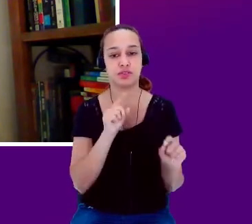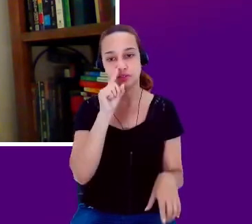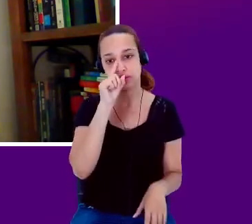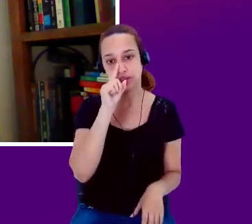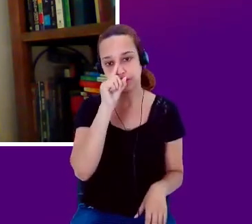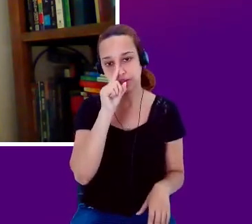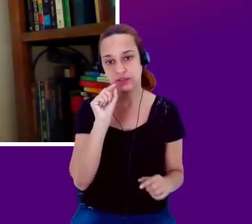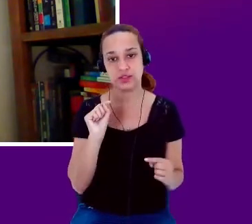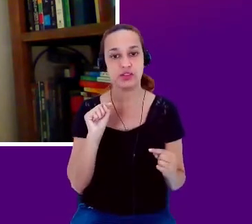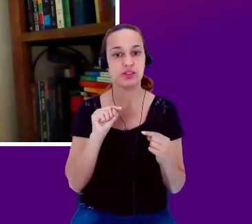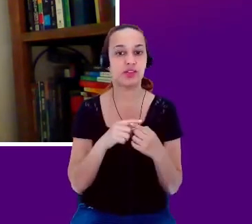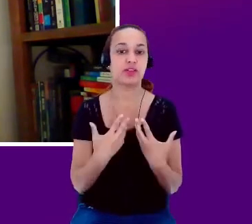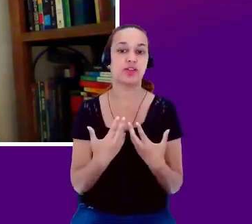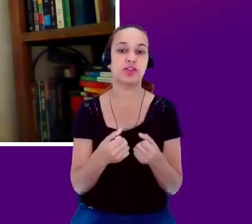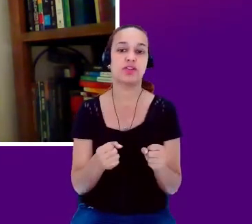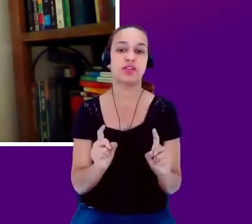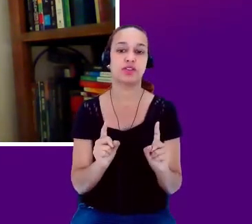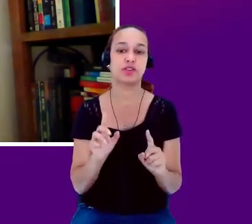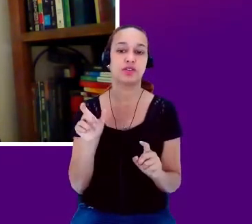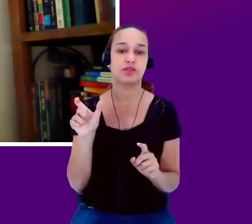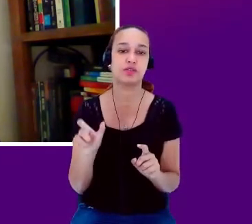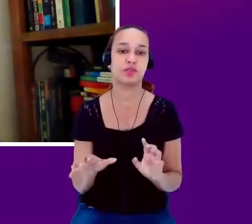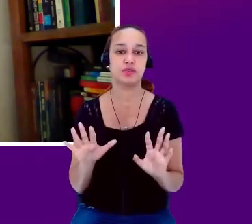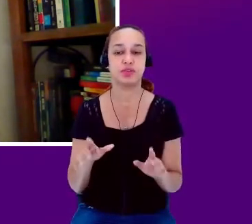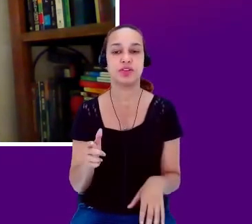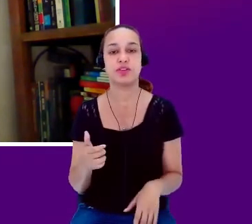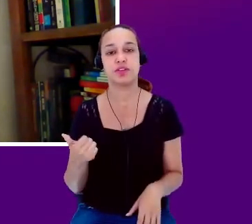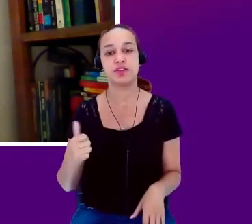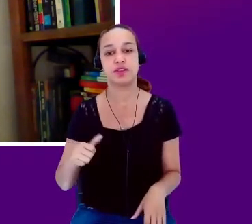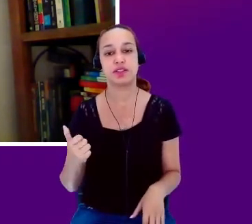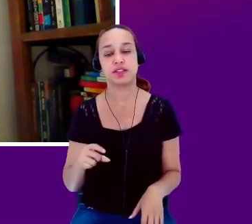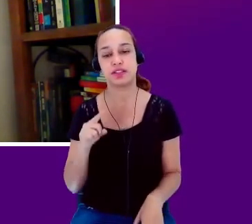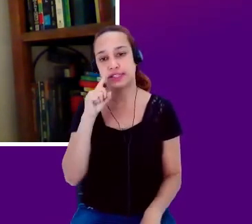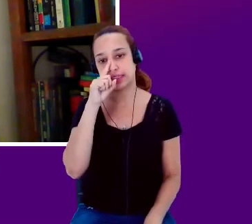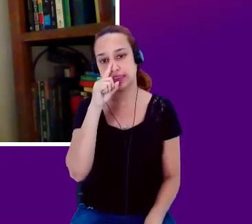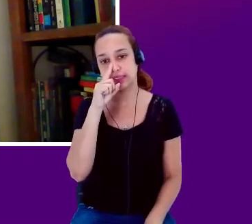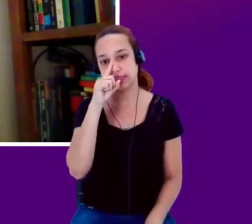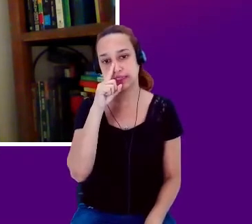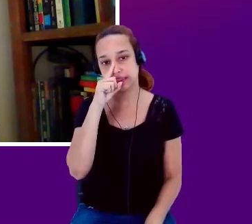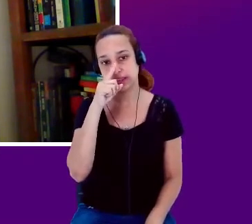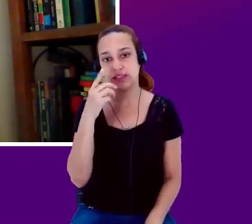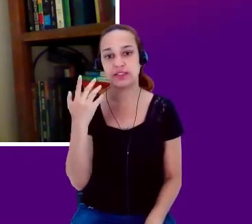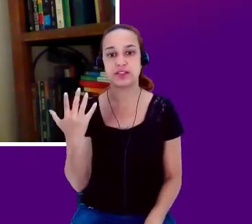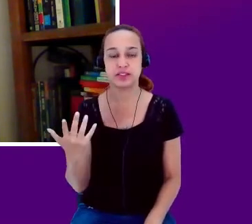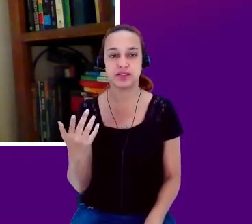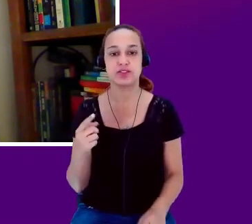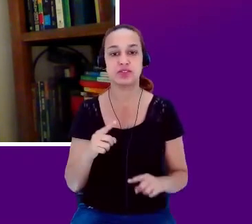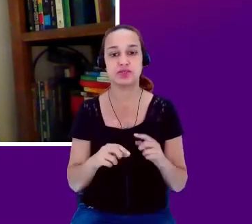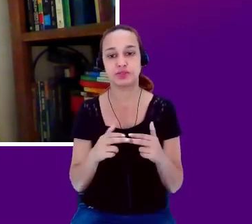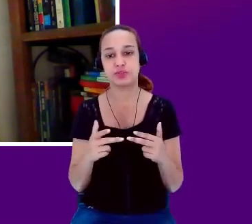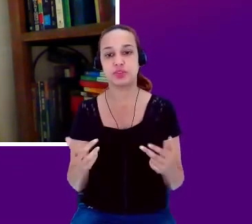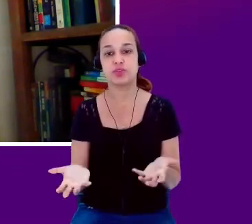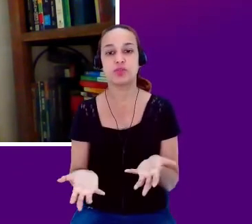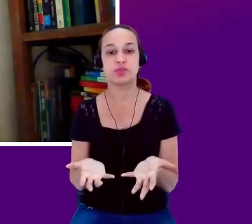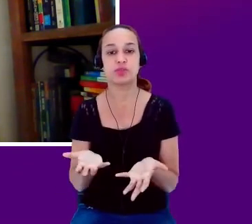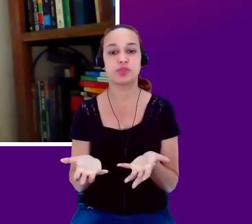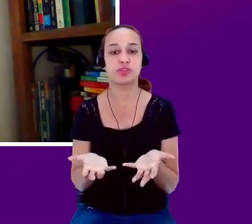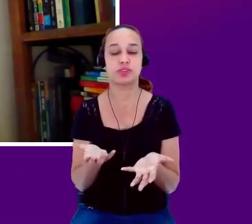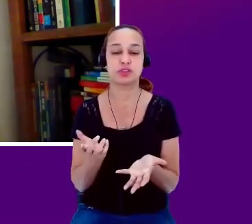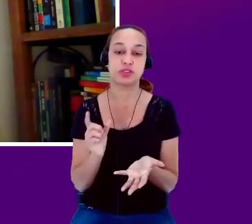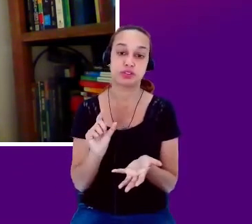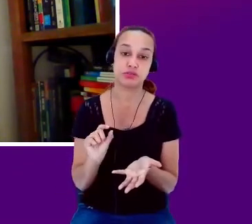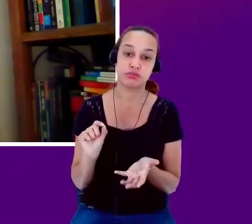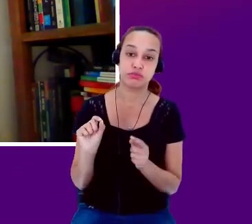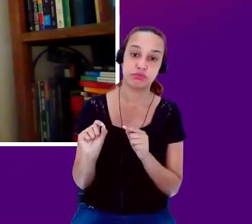de não aceitar aquela pessoa, mas há uma análise de risco com instrumentos regulatórios para cuidar dessa hipótese.